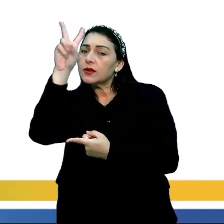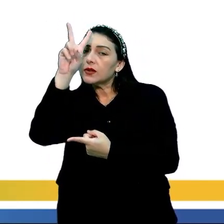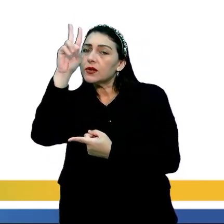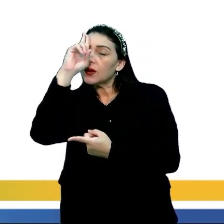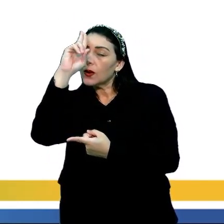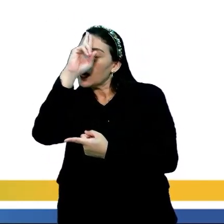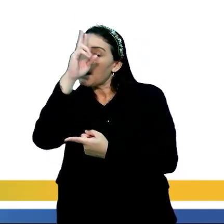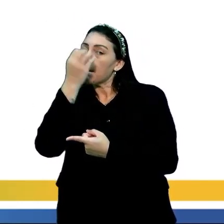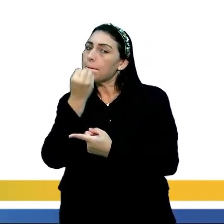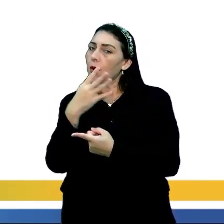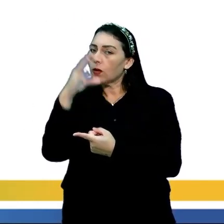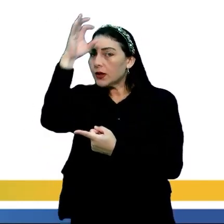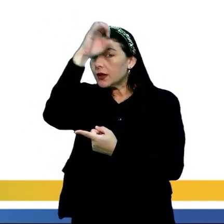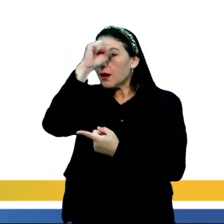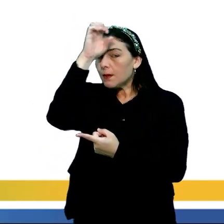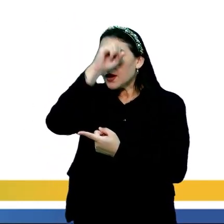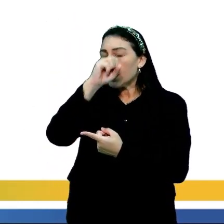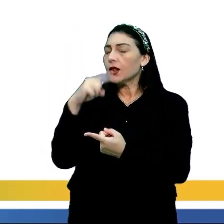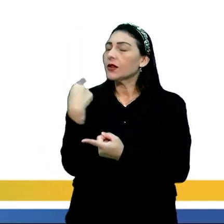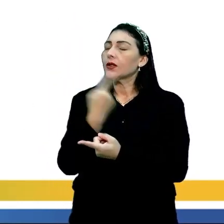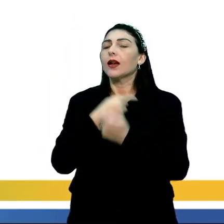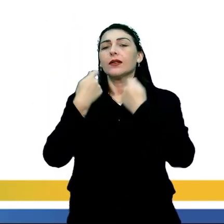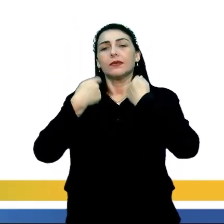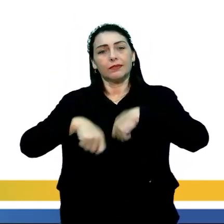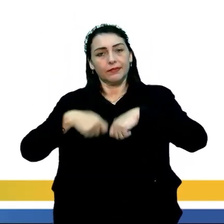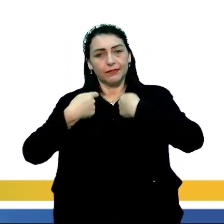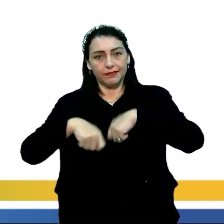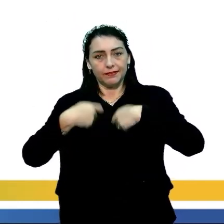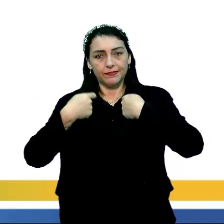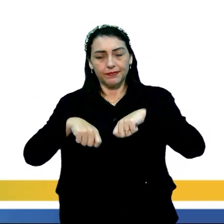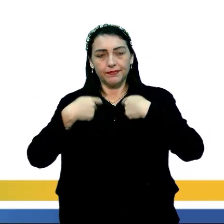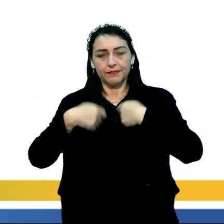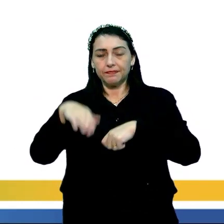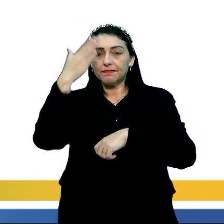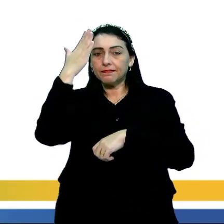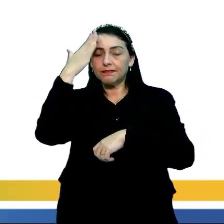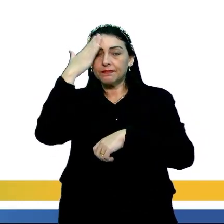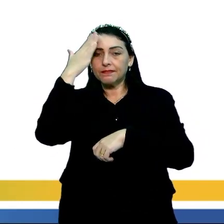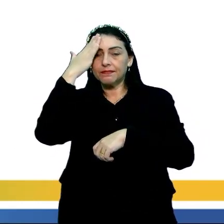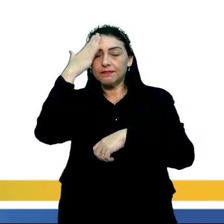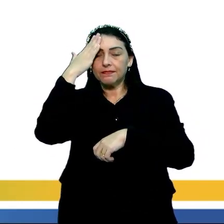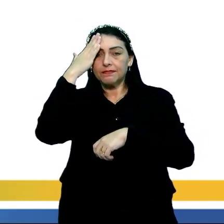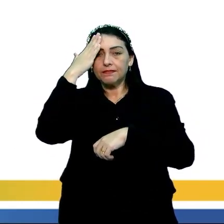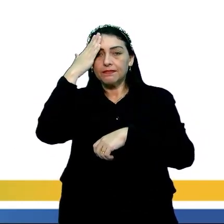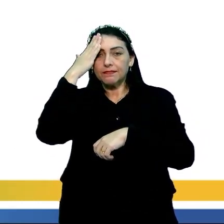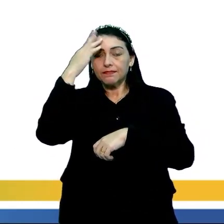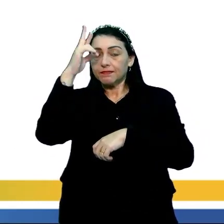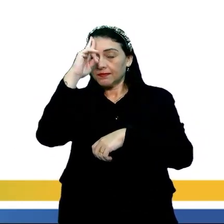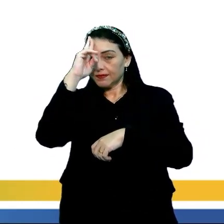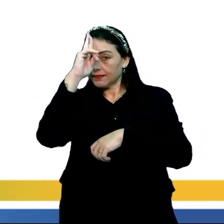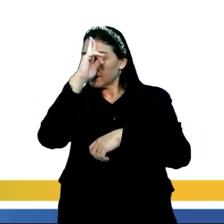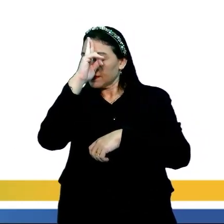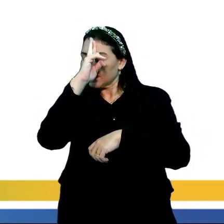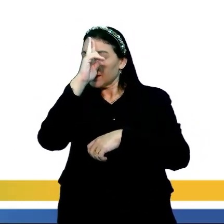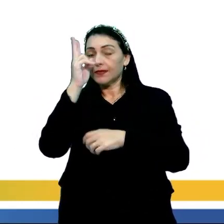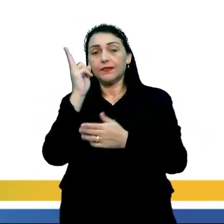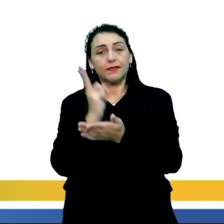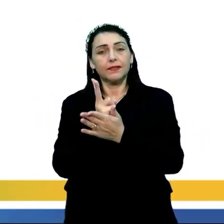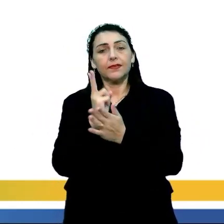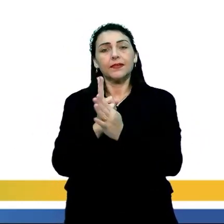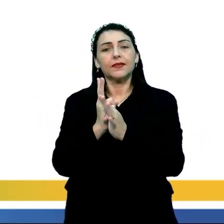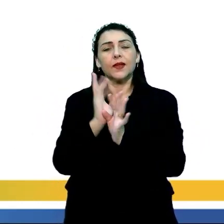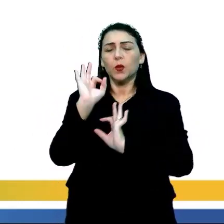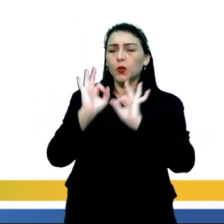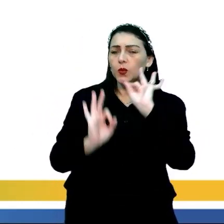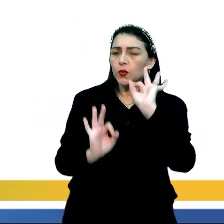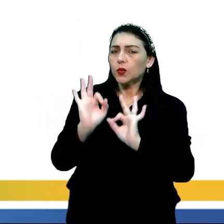bom de se aprender, né? Nós precisamos entender que a história ela está sendo construída dia